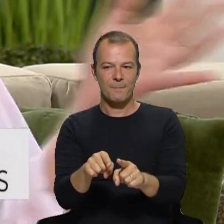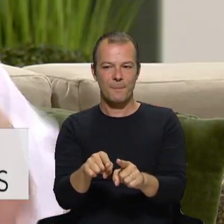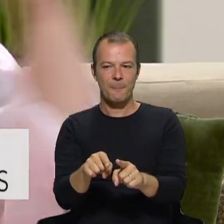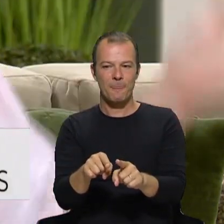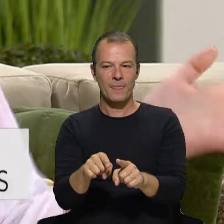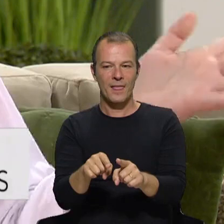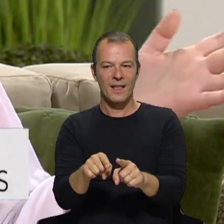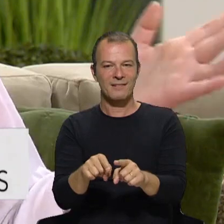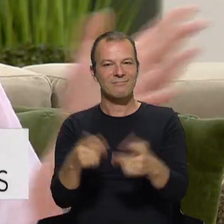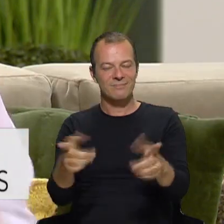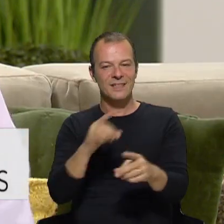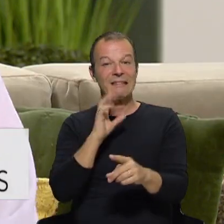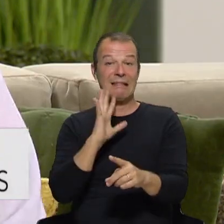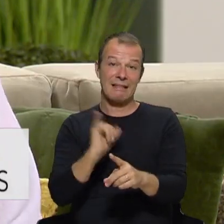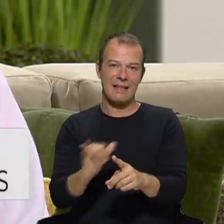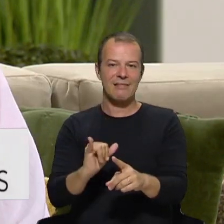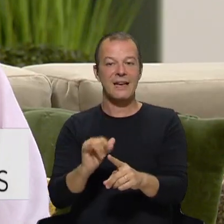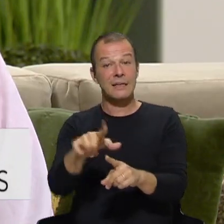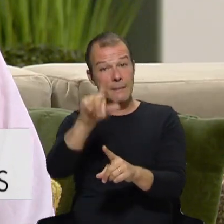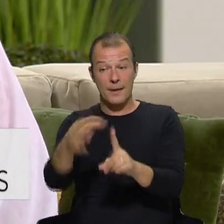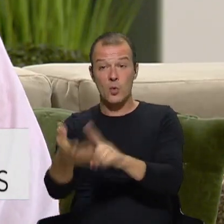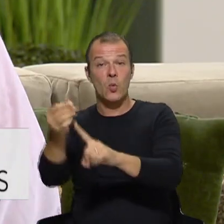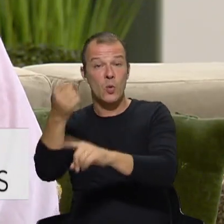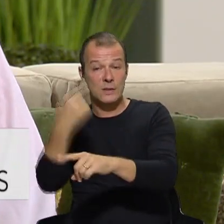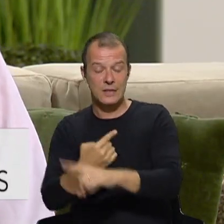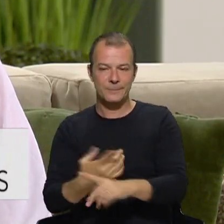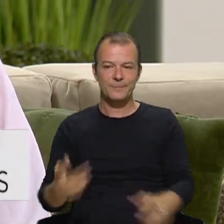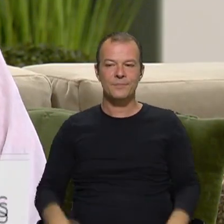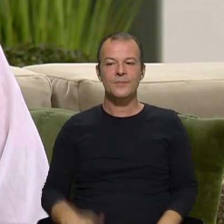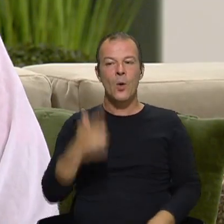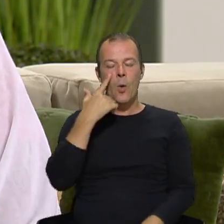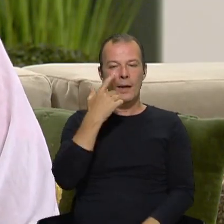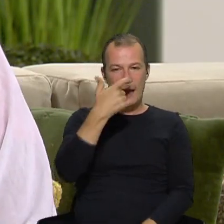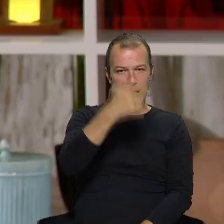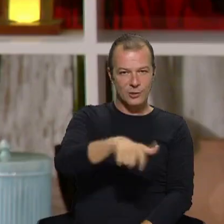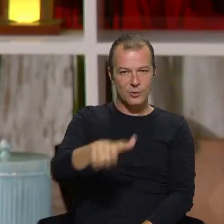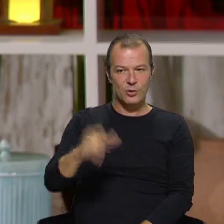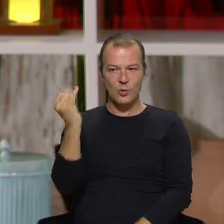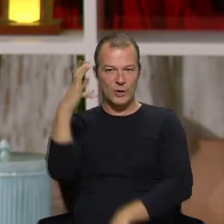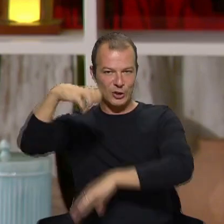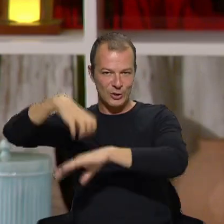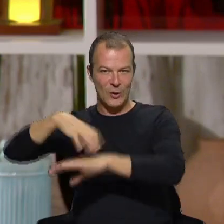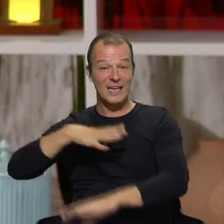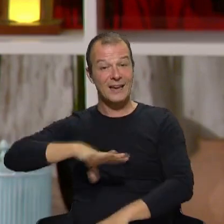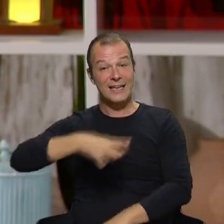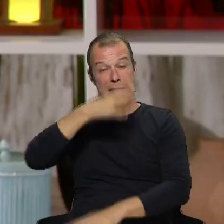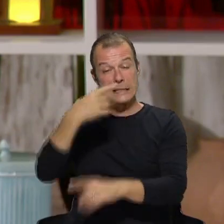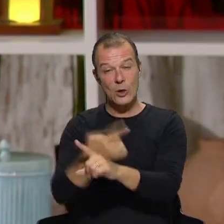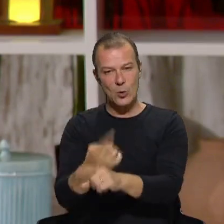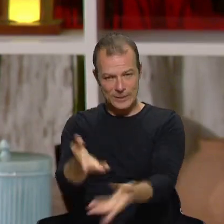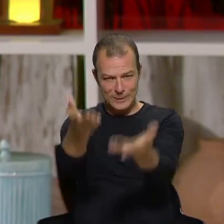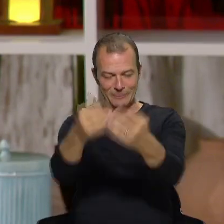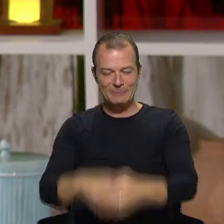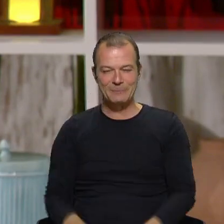de abrir o meu leque e de chegar onde quer chegar, não é? Sim, sem dúvida. Olha, há várias pessoas do Instituto que te querem dizer umas palavras. Queres